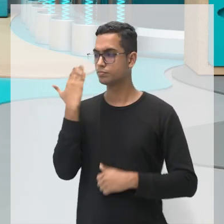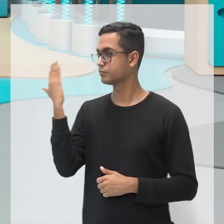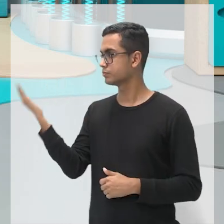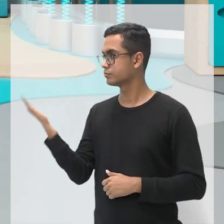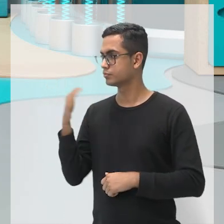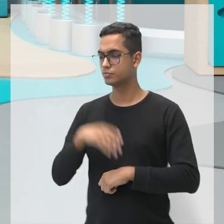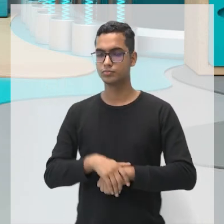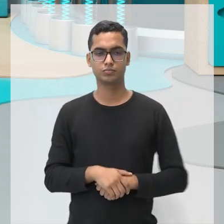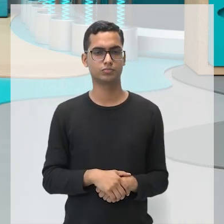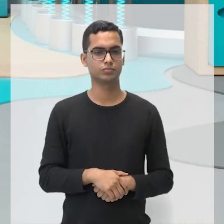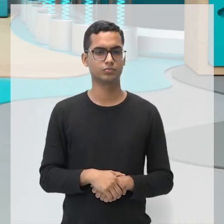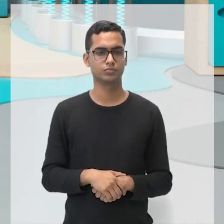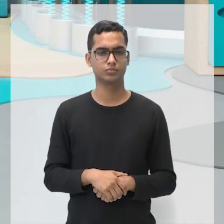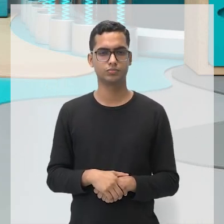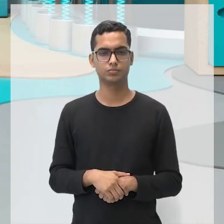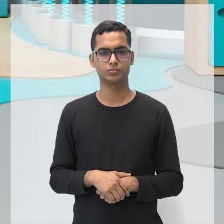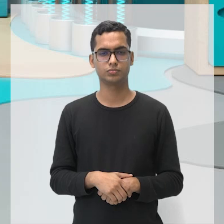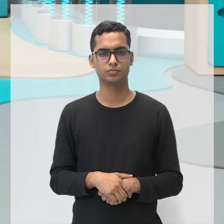diferenciam esse